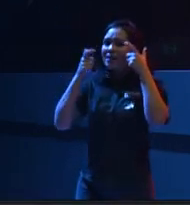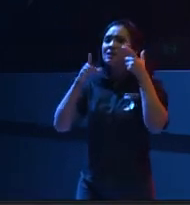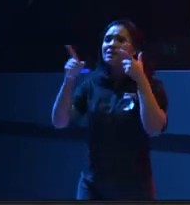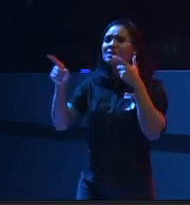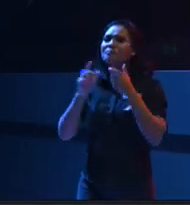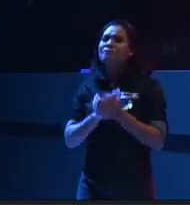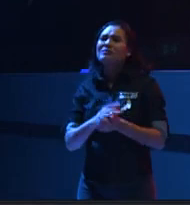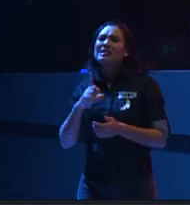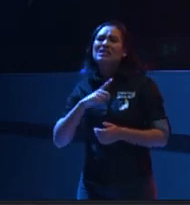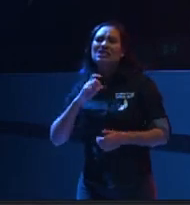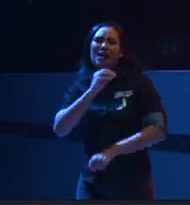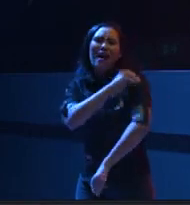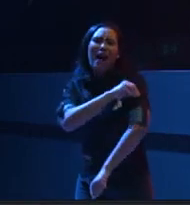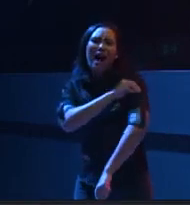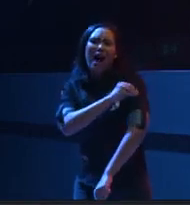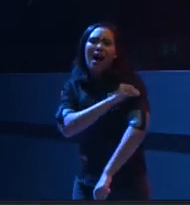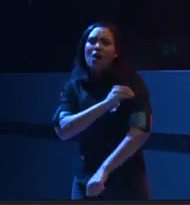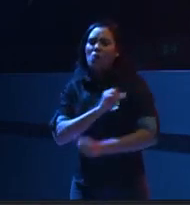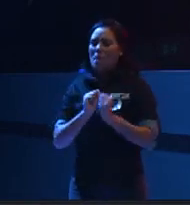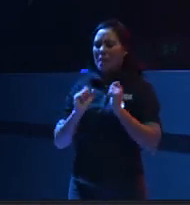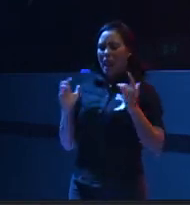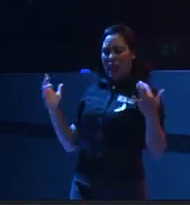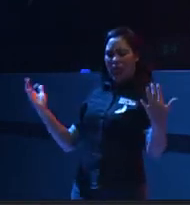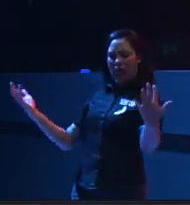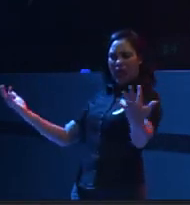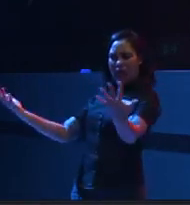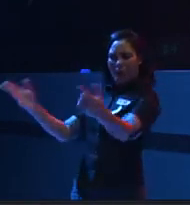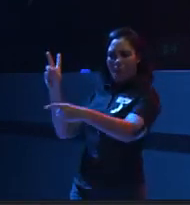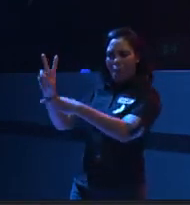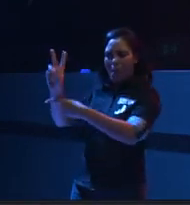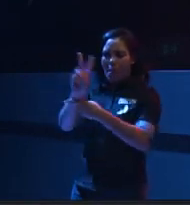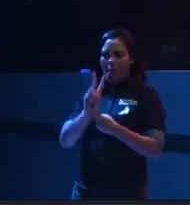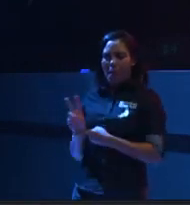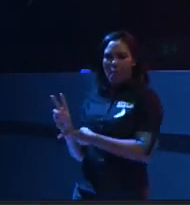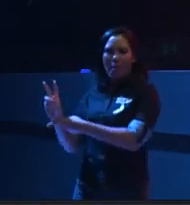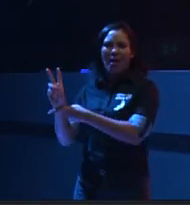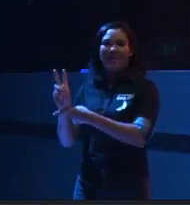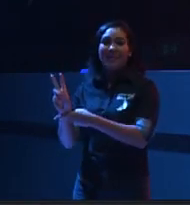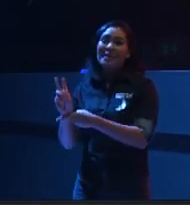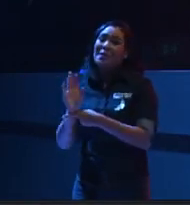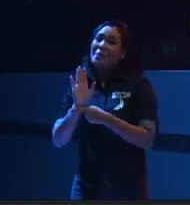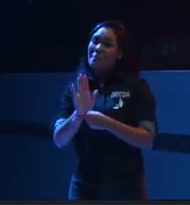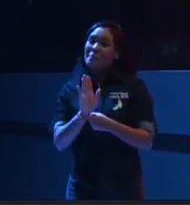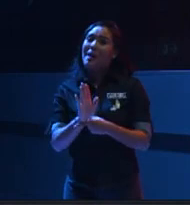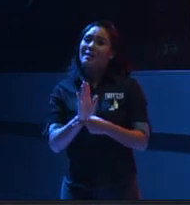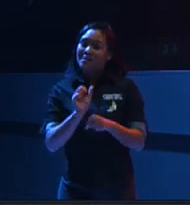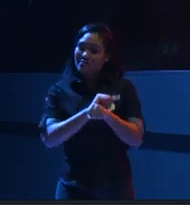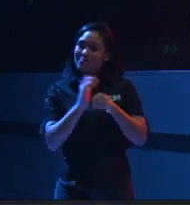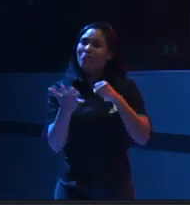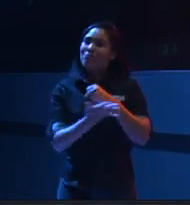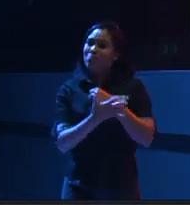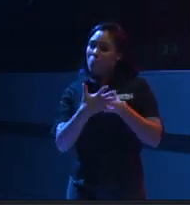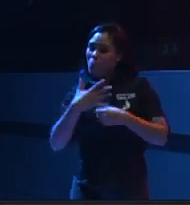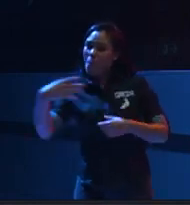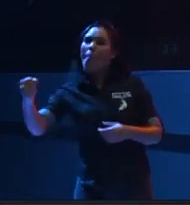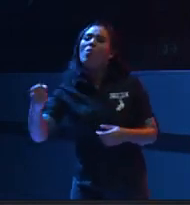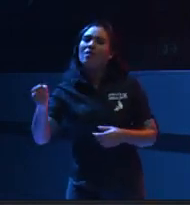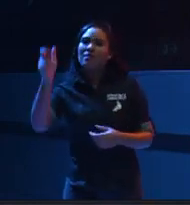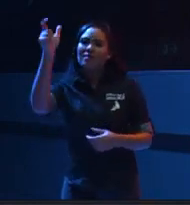e nós somos frágeis mas o nosso Deus nos protege que nos ama ele é o todo-poderoso